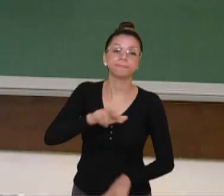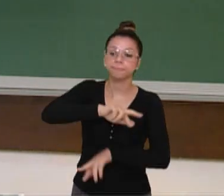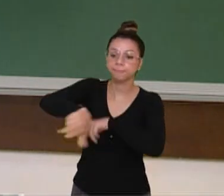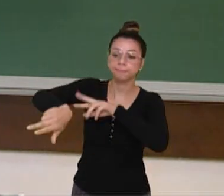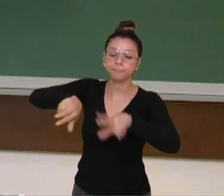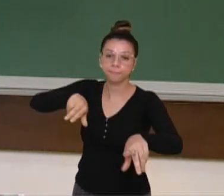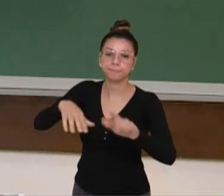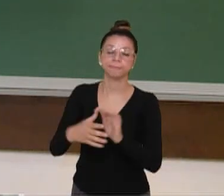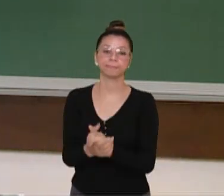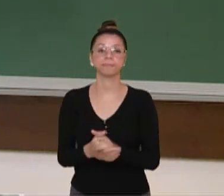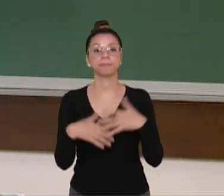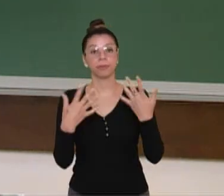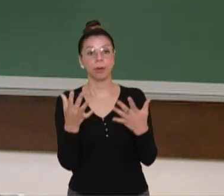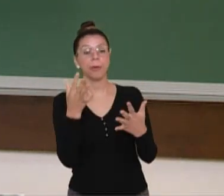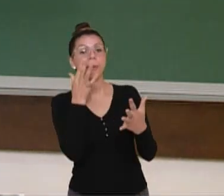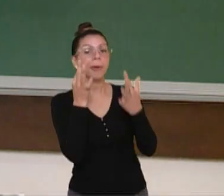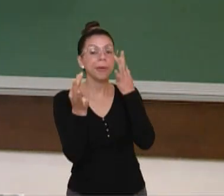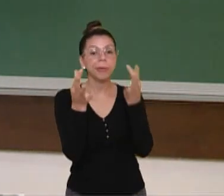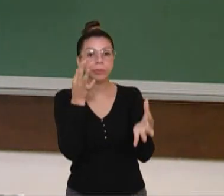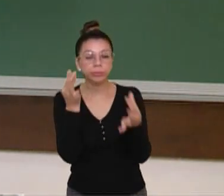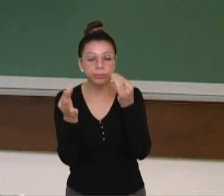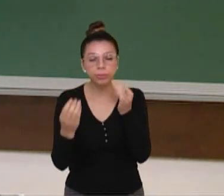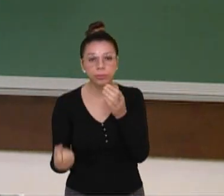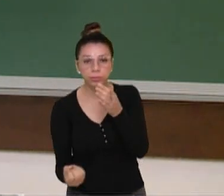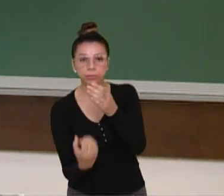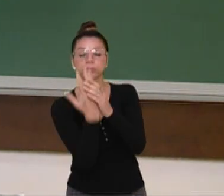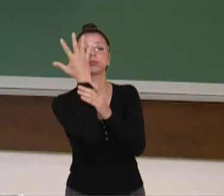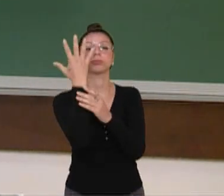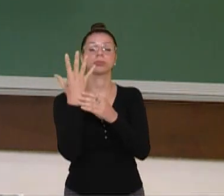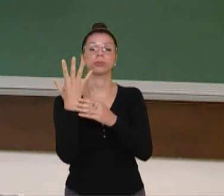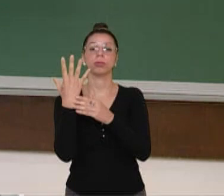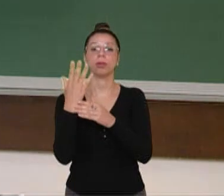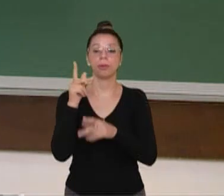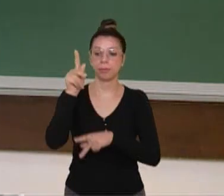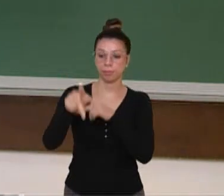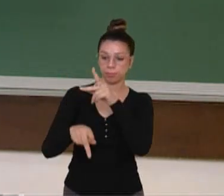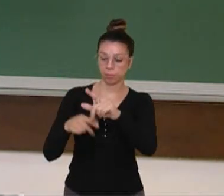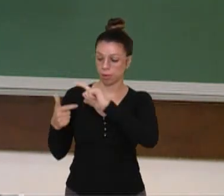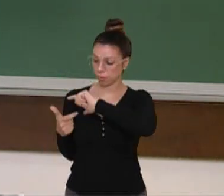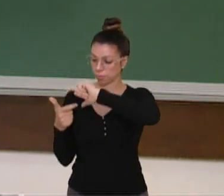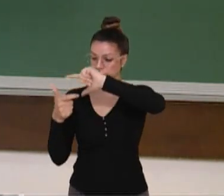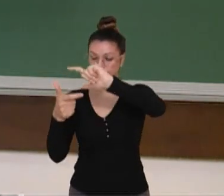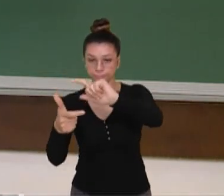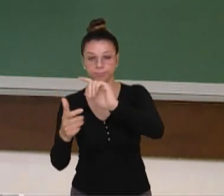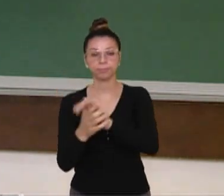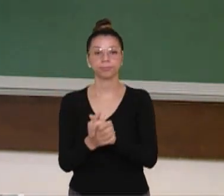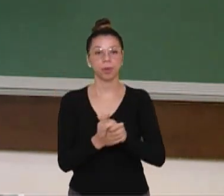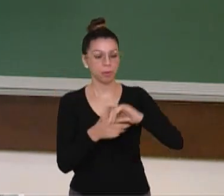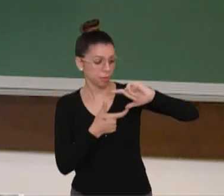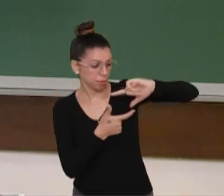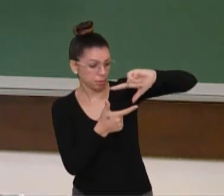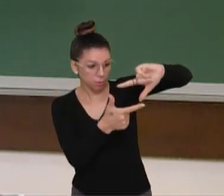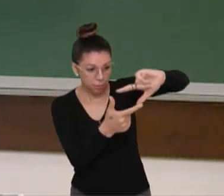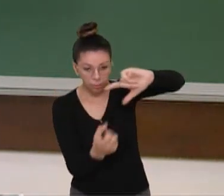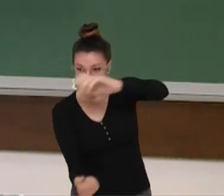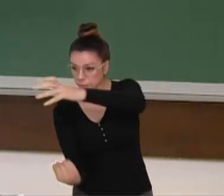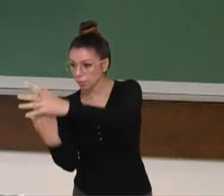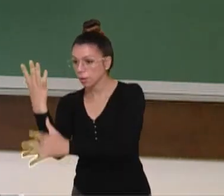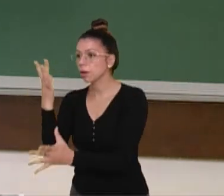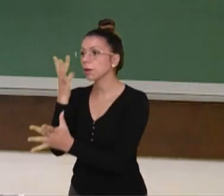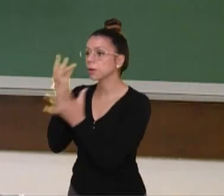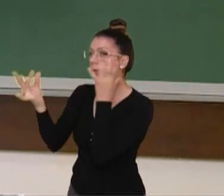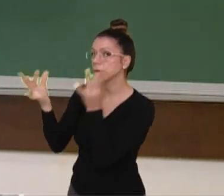surgir, né? Desde a tradição popular. Então eles pegam a tradição popular e fazem um espetáculo. No caso